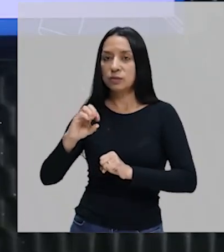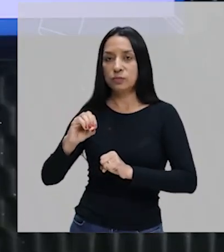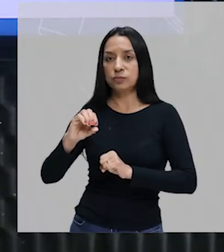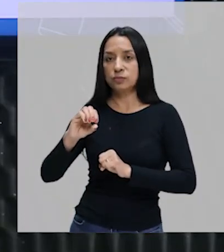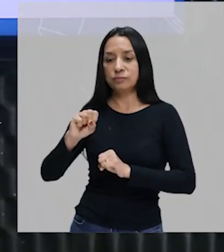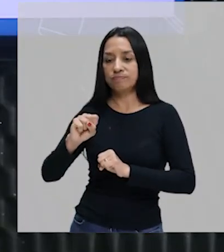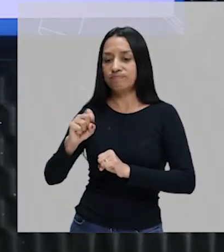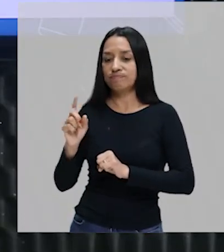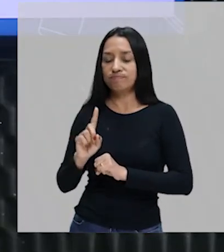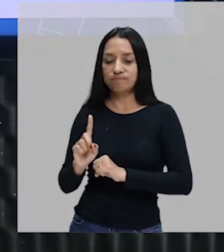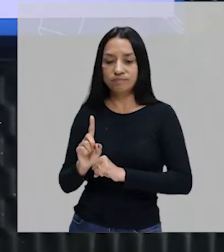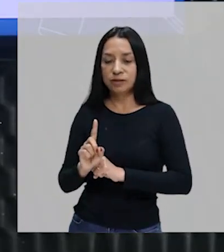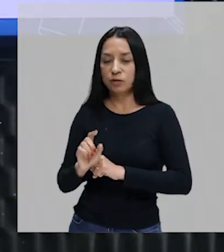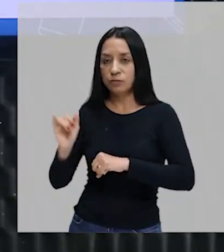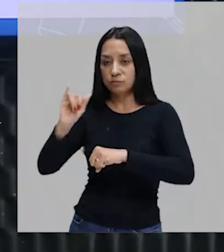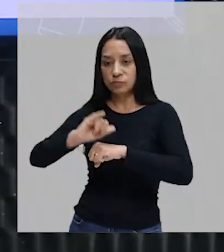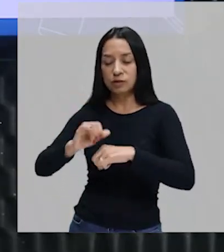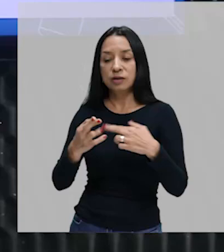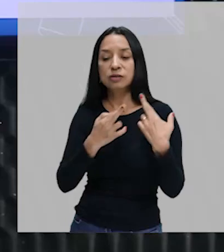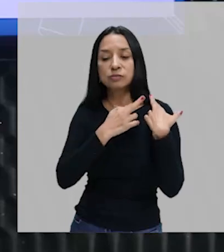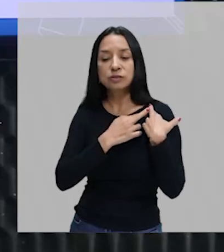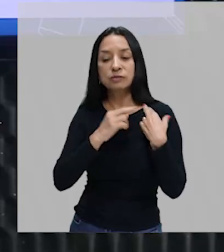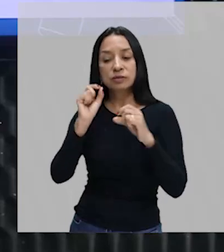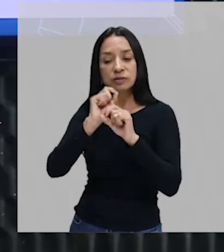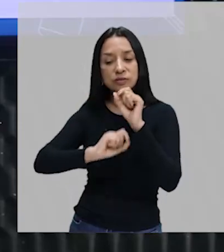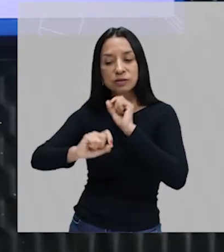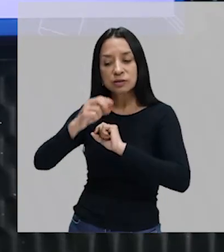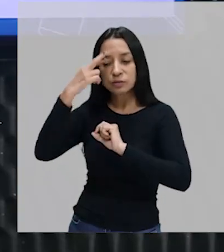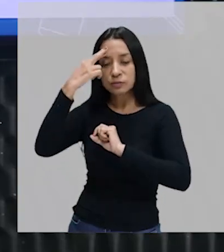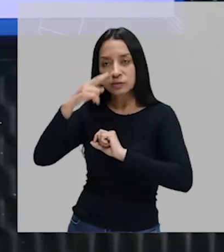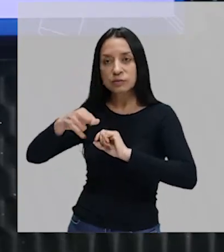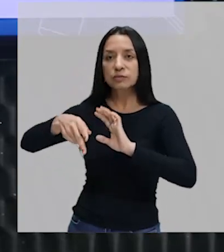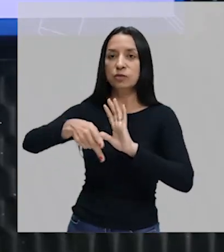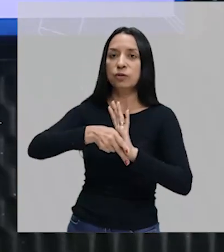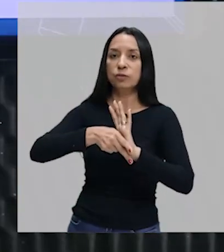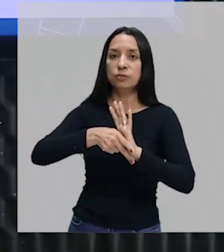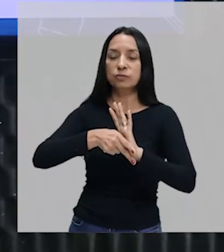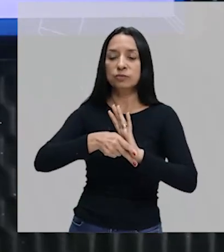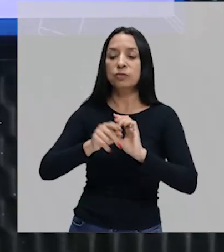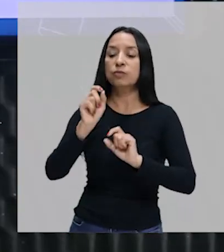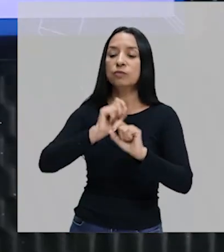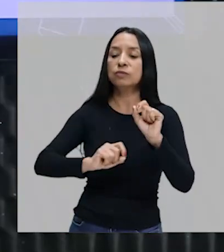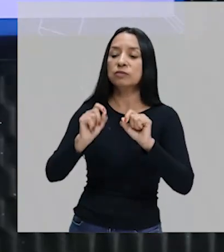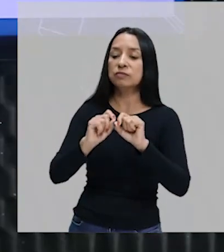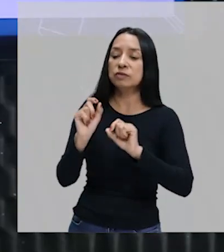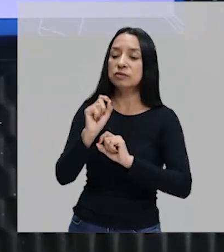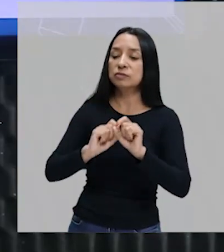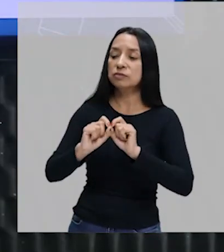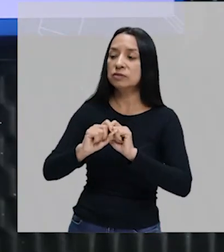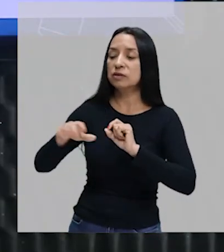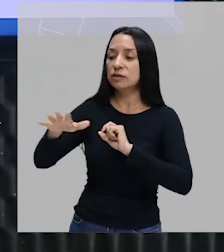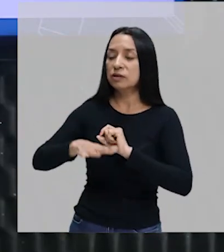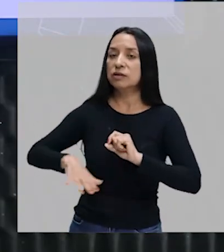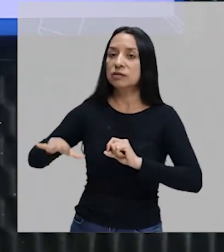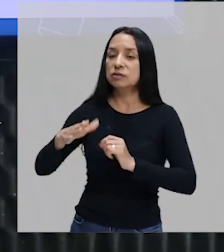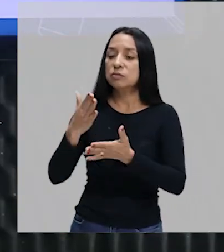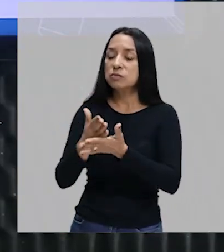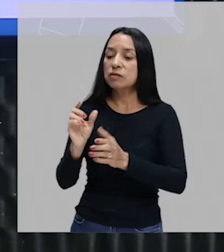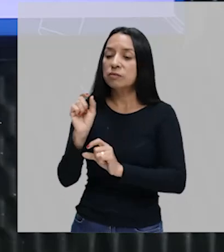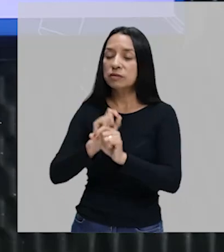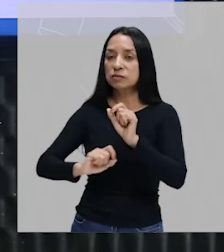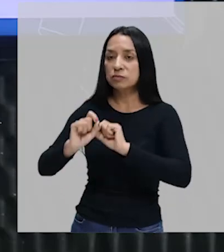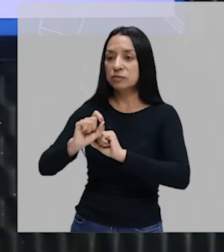capitanias hereditárias na responsabilidade dos donatários. O que faz com que essa região acabasse ficando o